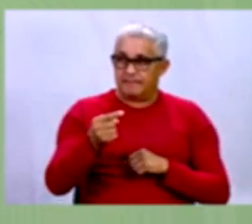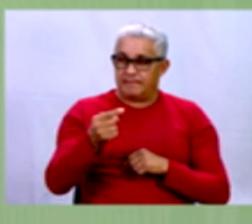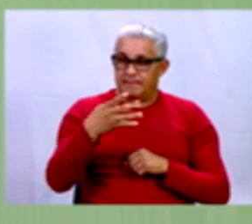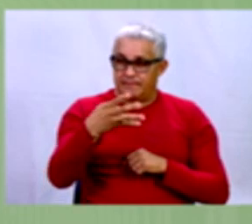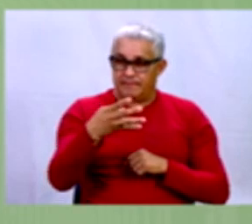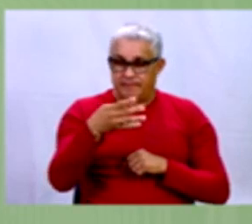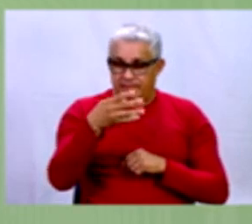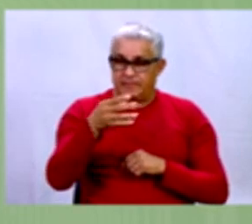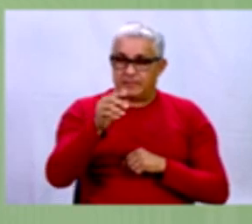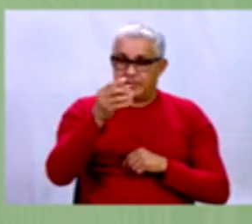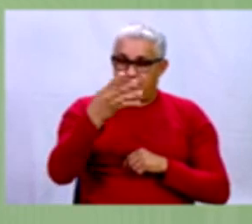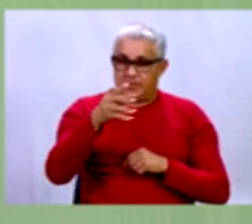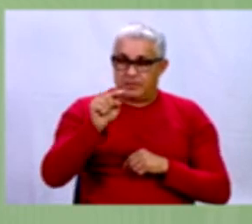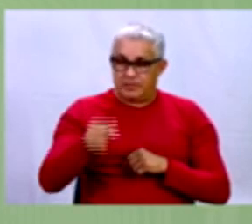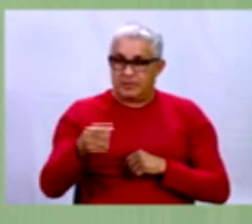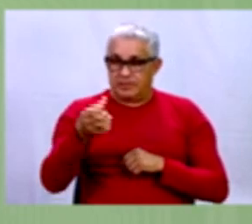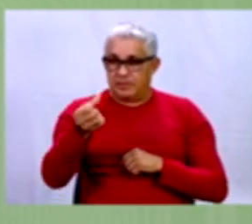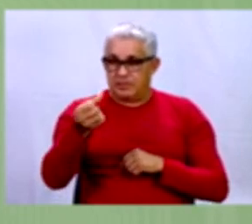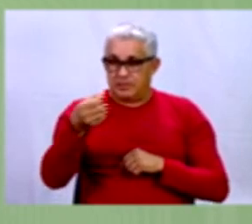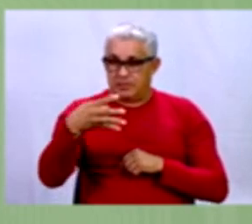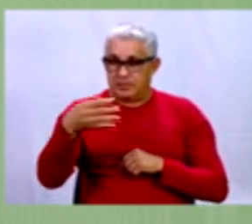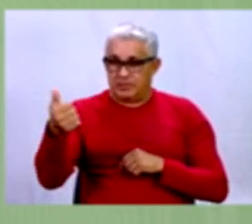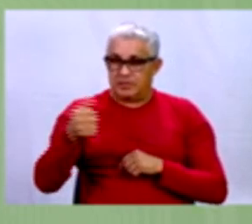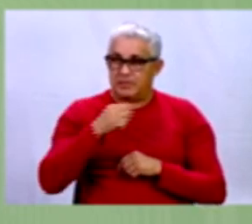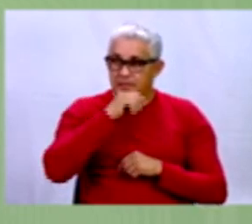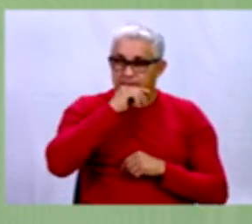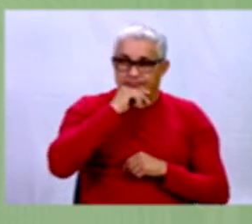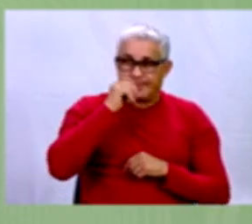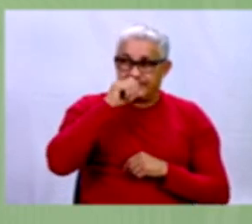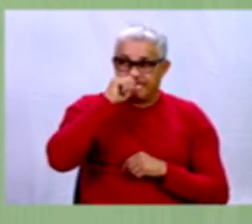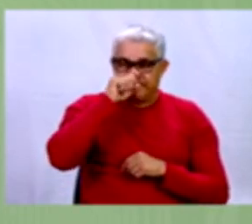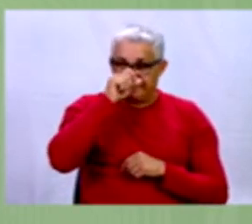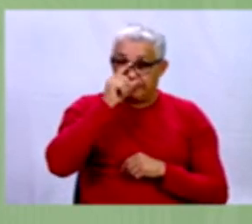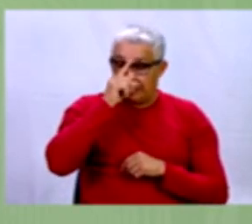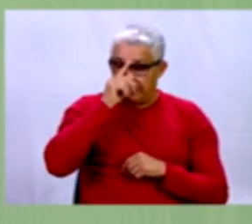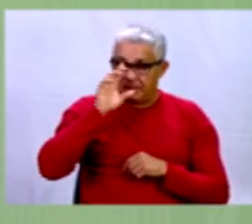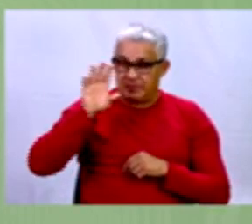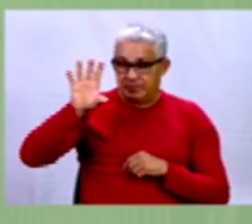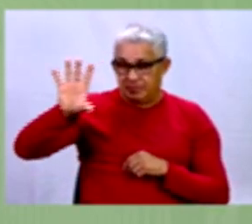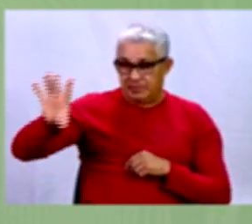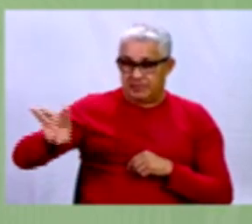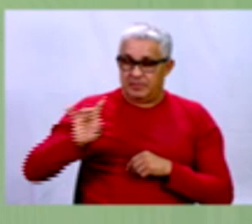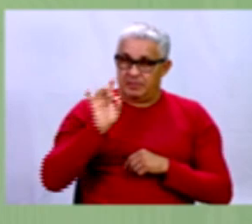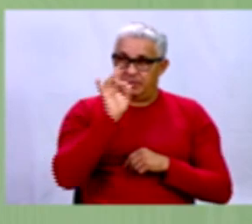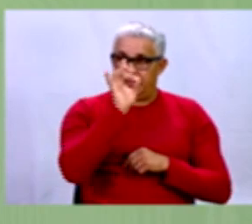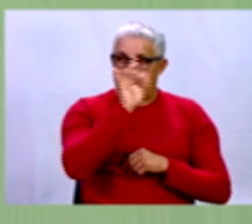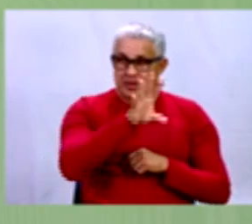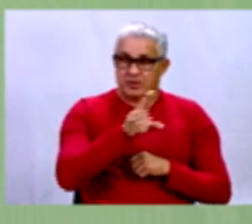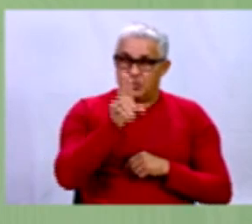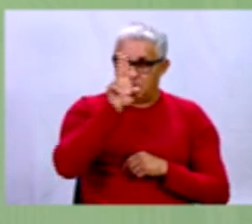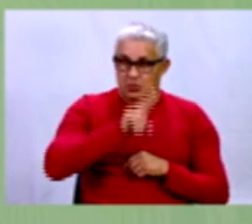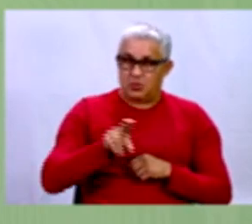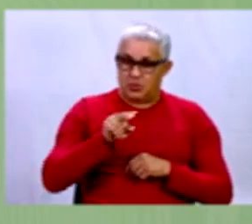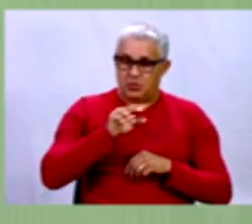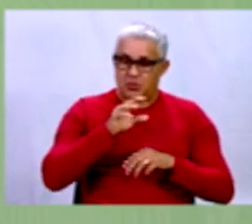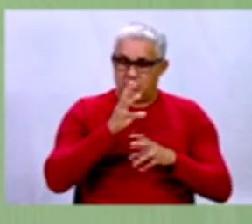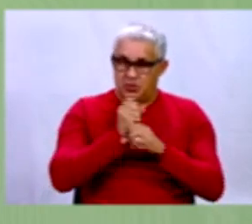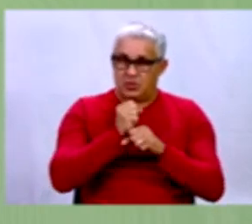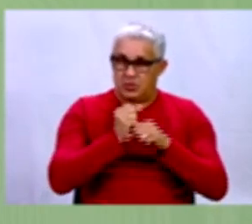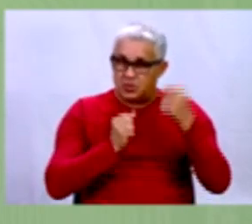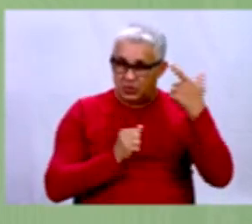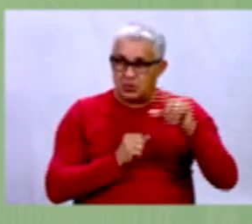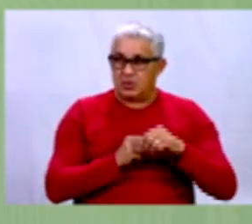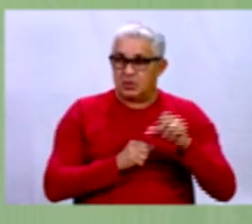4,641, tá? Vamos pegar esse valor aqui e nós vamos usar ele agora na próxima fórmula. Tá aqui, ó, o